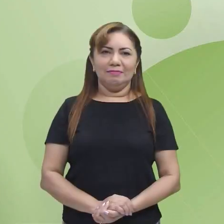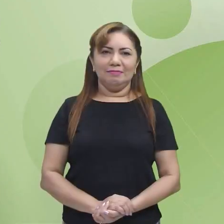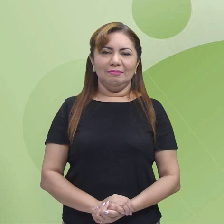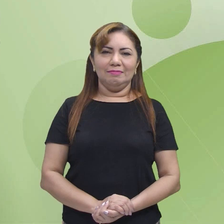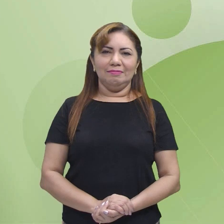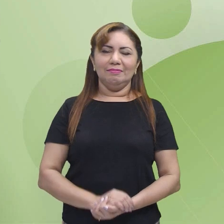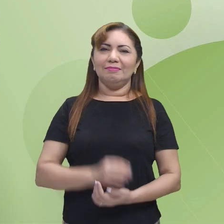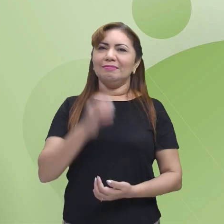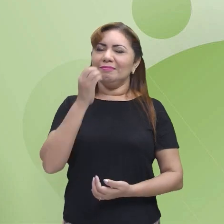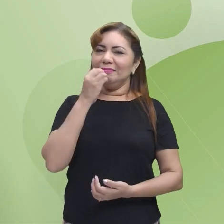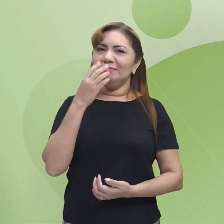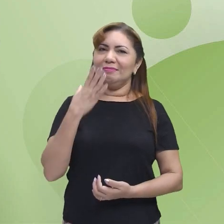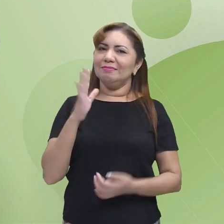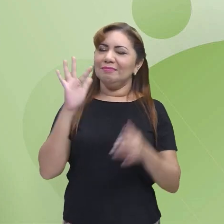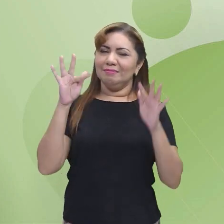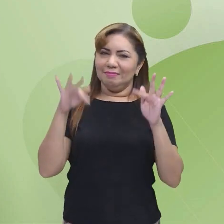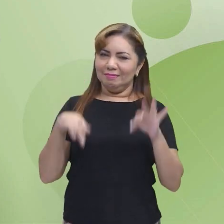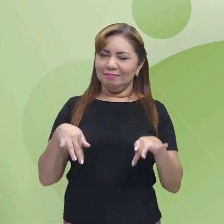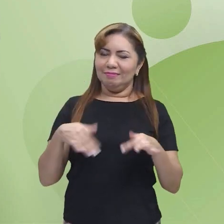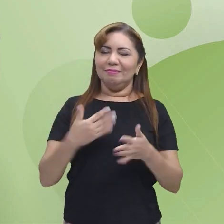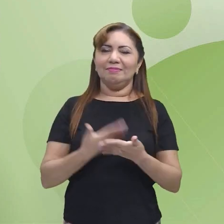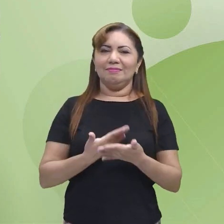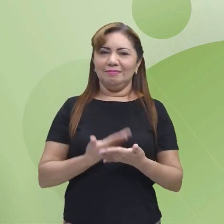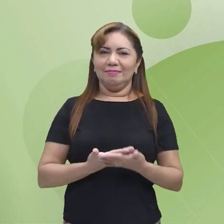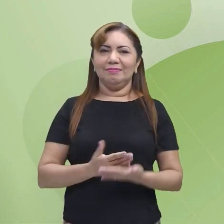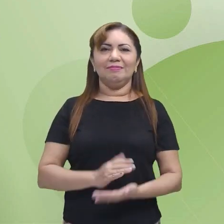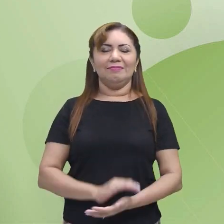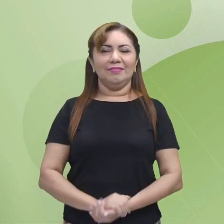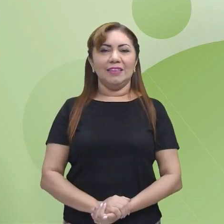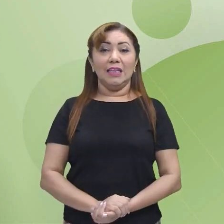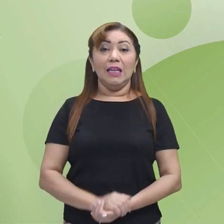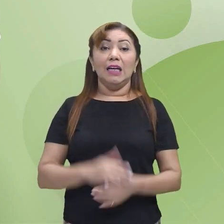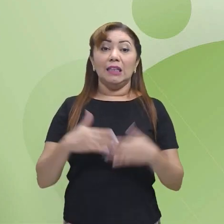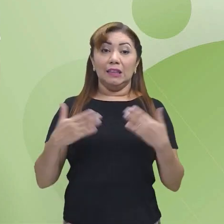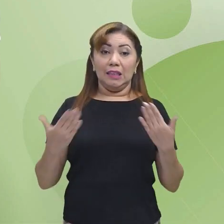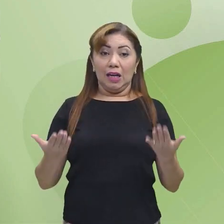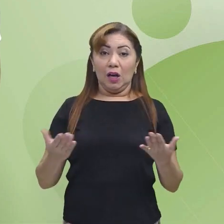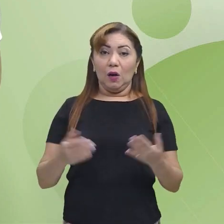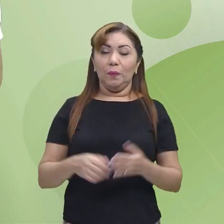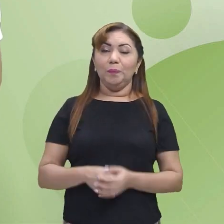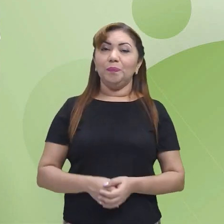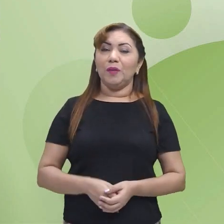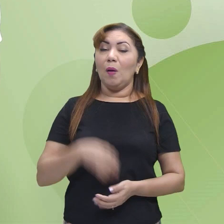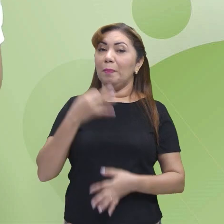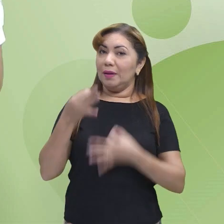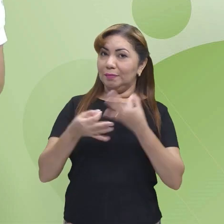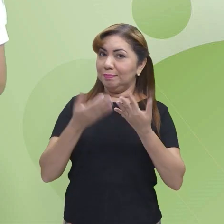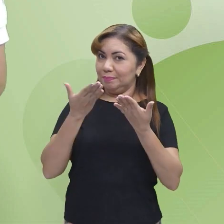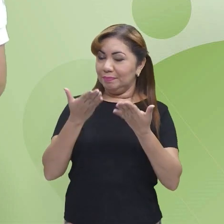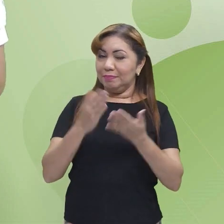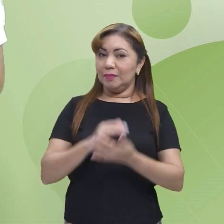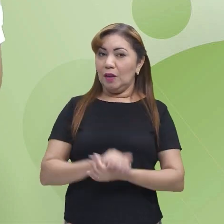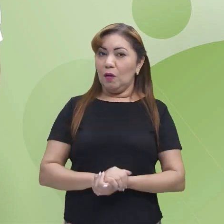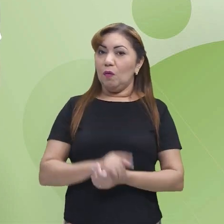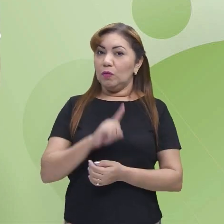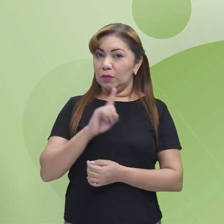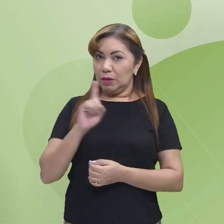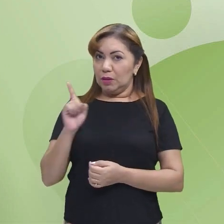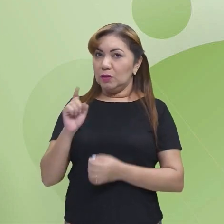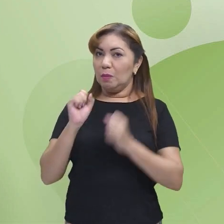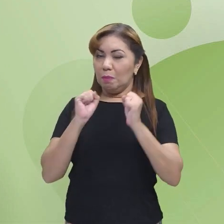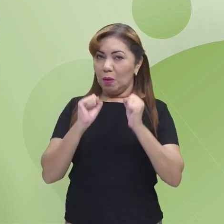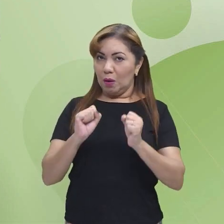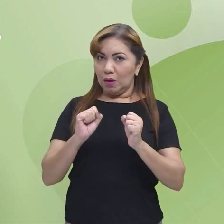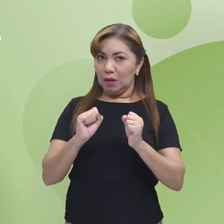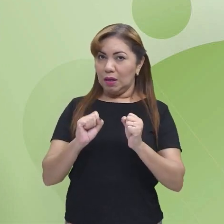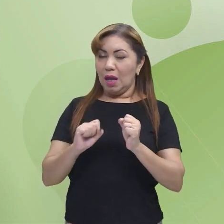Muito bem, chegamos ao final de mais uma aula. Então, eu deixo uma dica para vocês. Vocês podem pesquisar